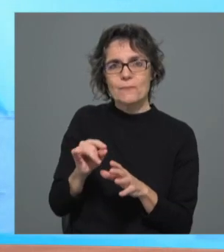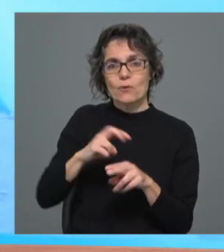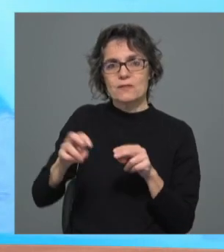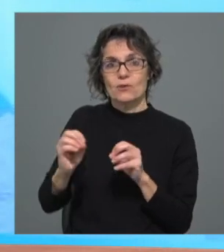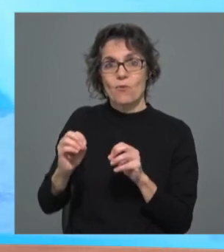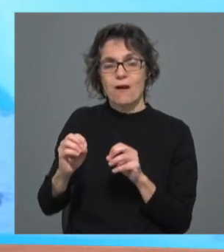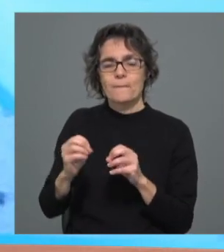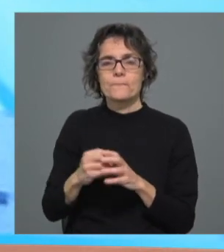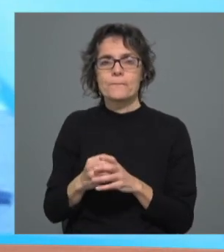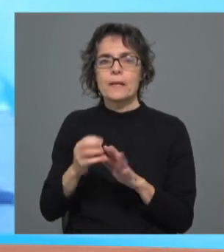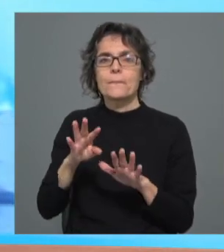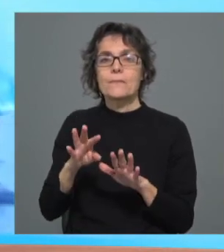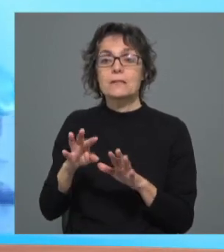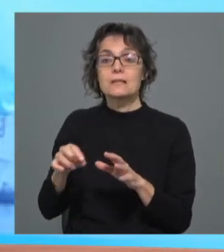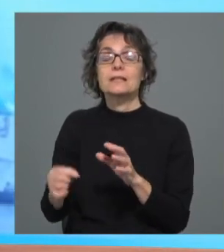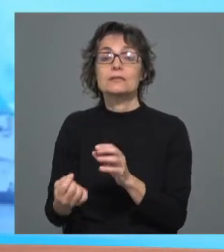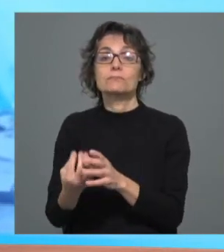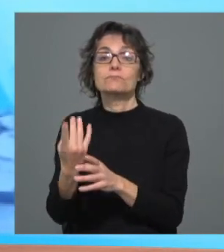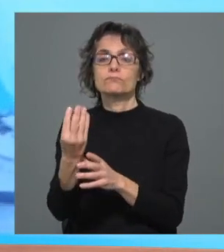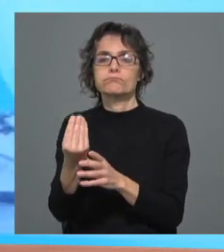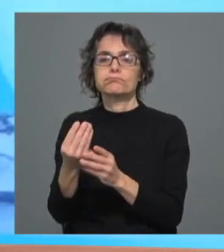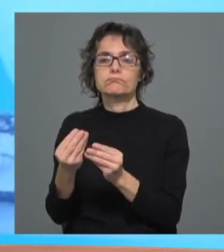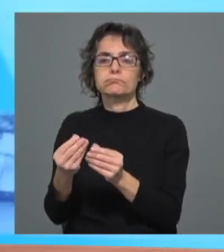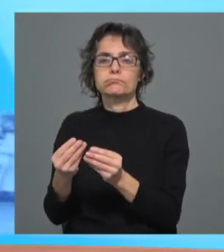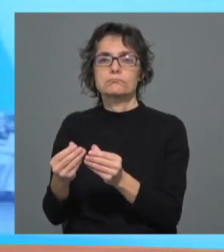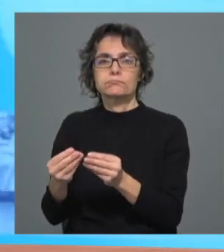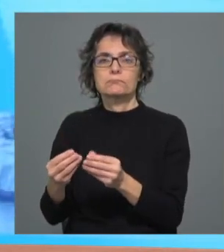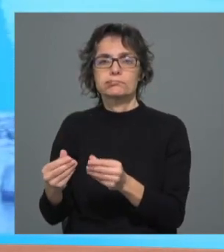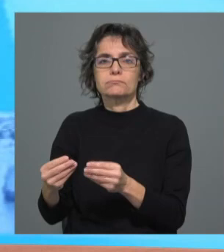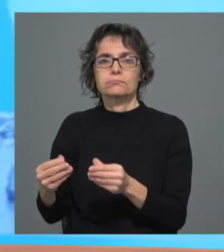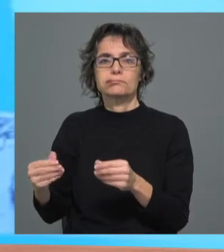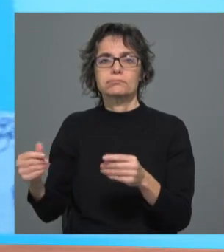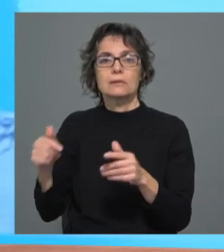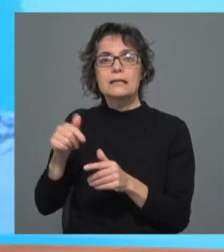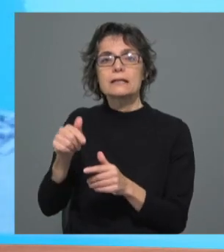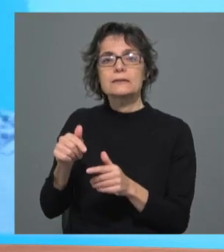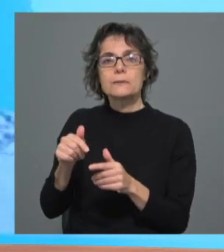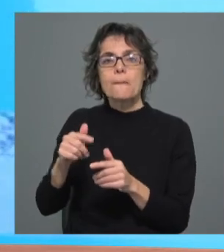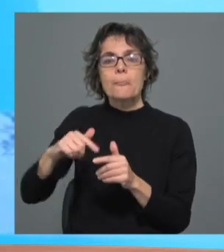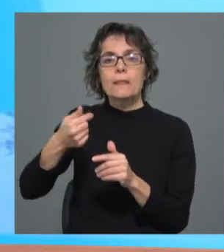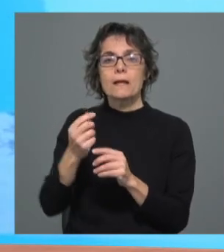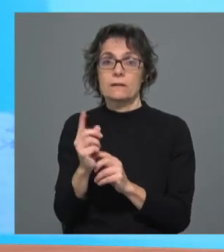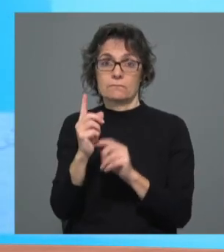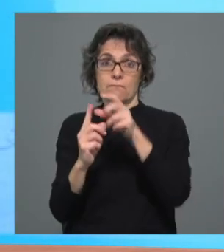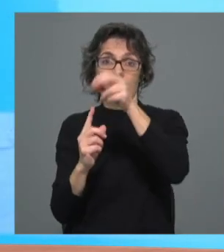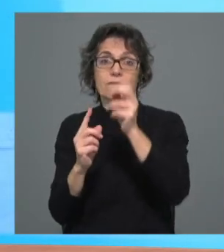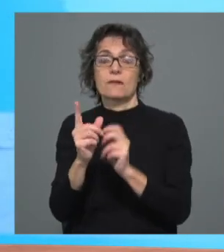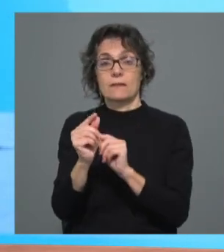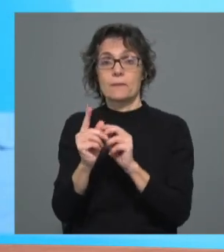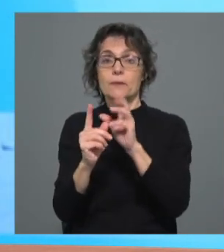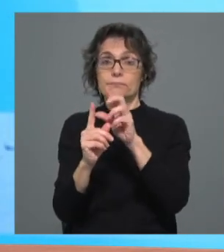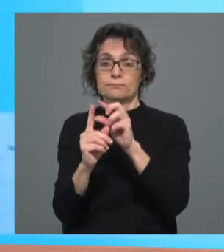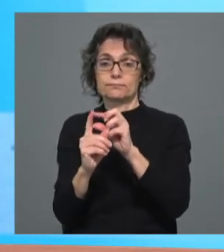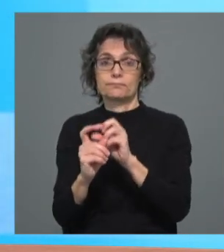eletricidade, mas consome o petróleo, consome o querosene, a vela também se consome. Esta é